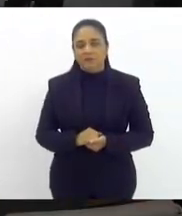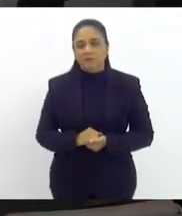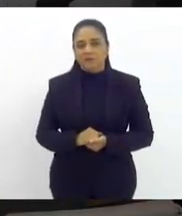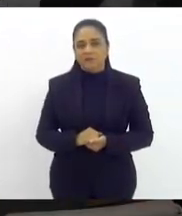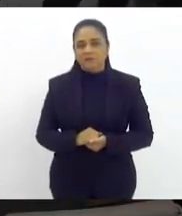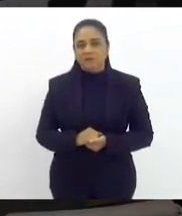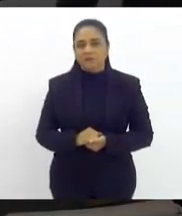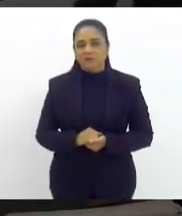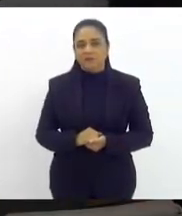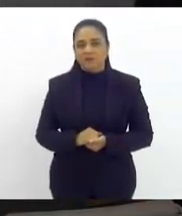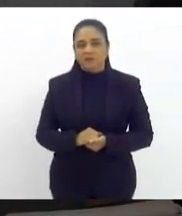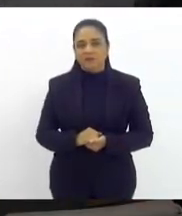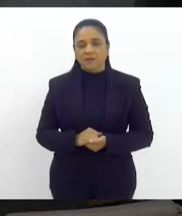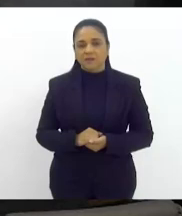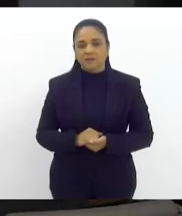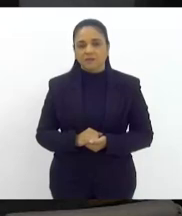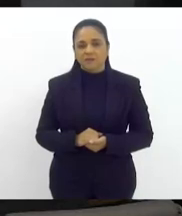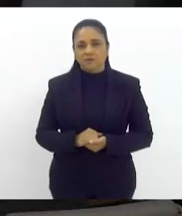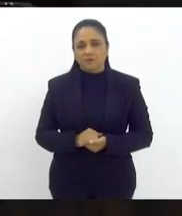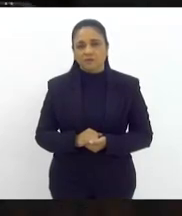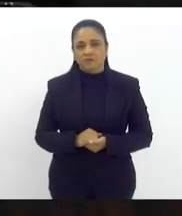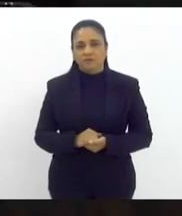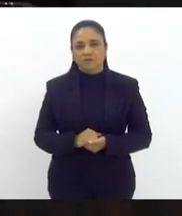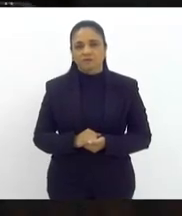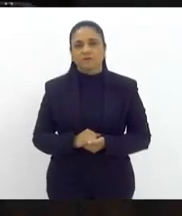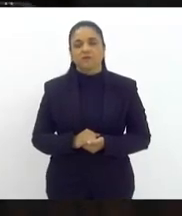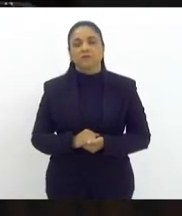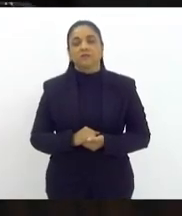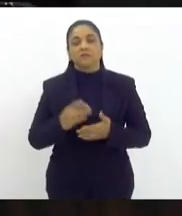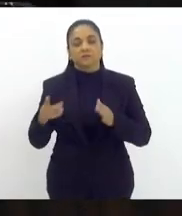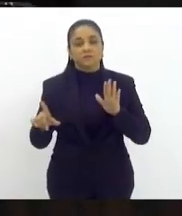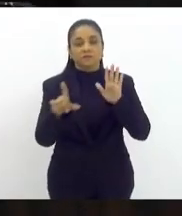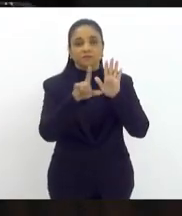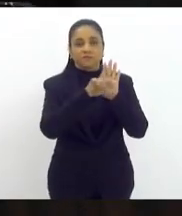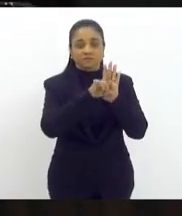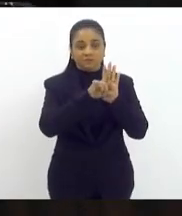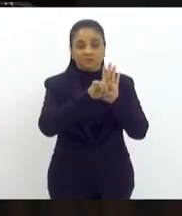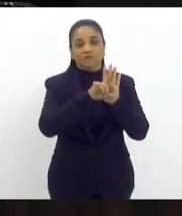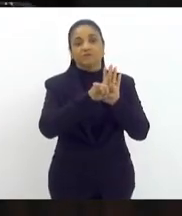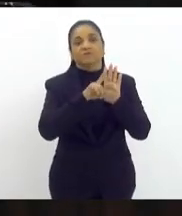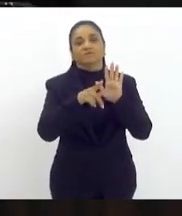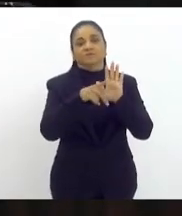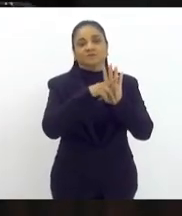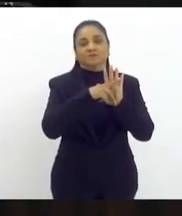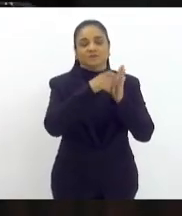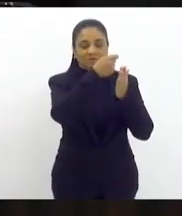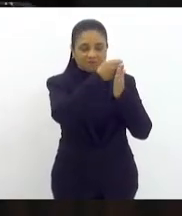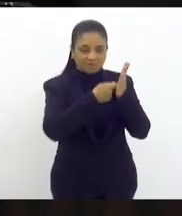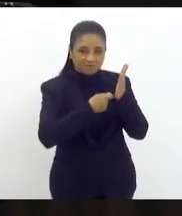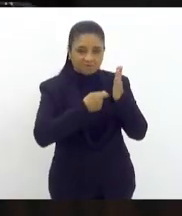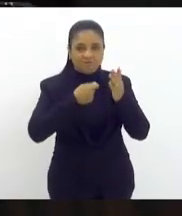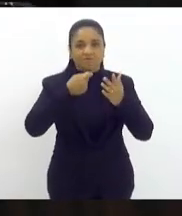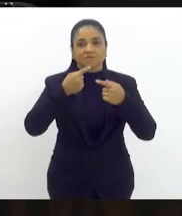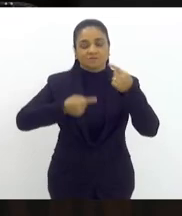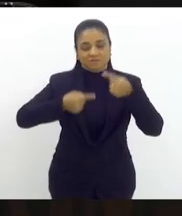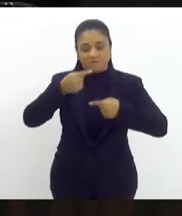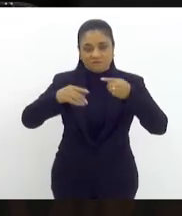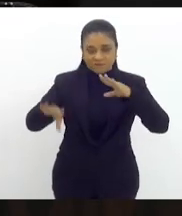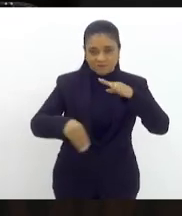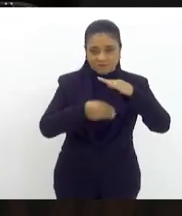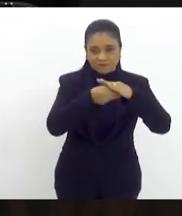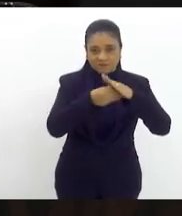Vamos tocar. Anuncio. Entre a imitação ordinária e a discussão, a redação do vencido, assim emendado.